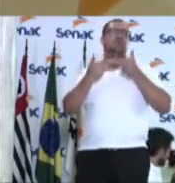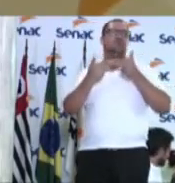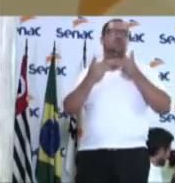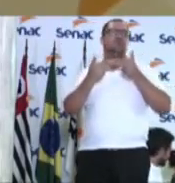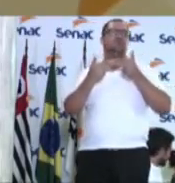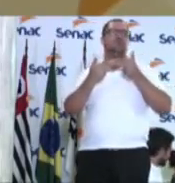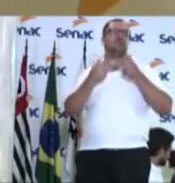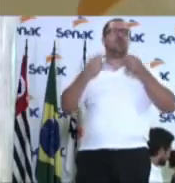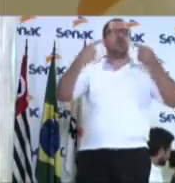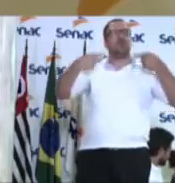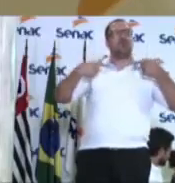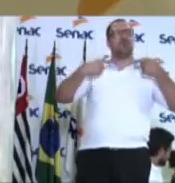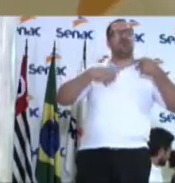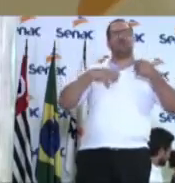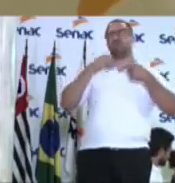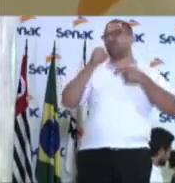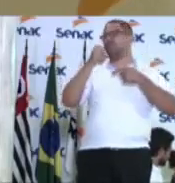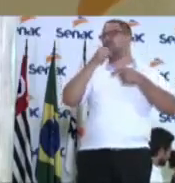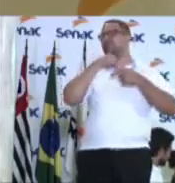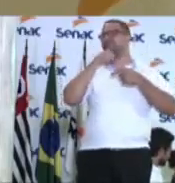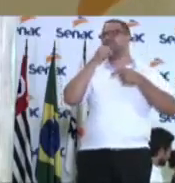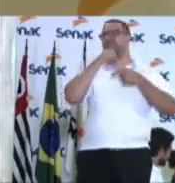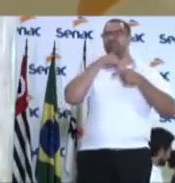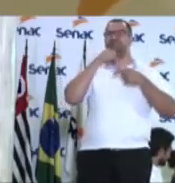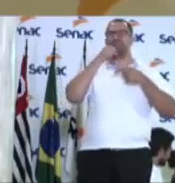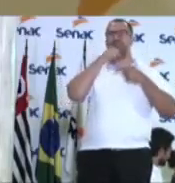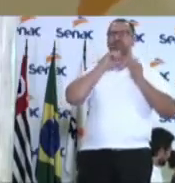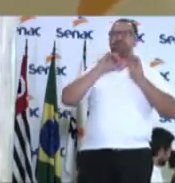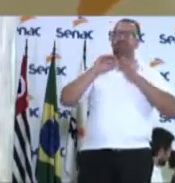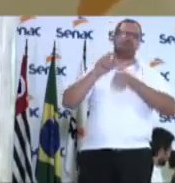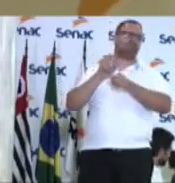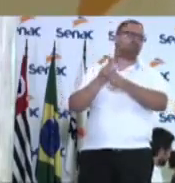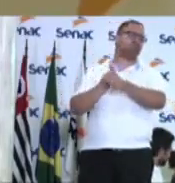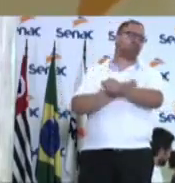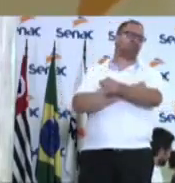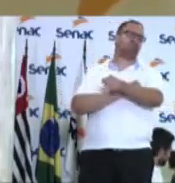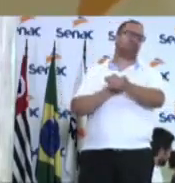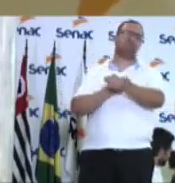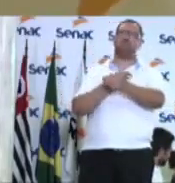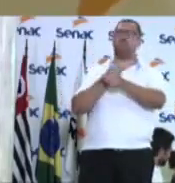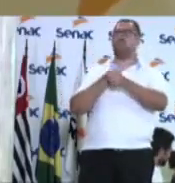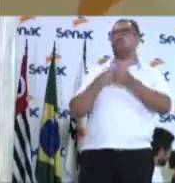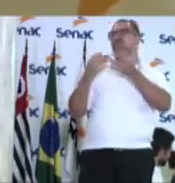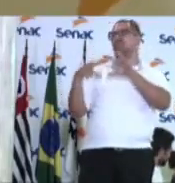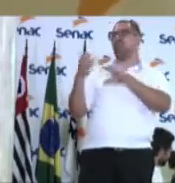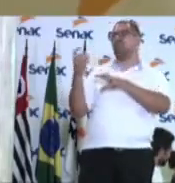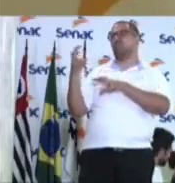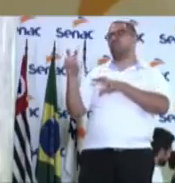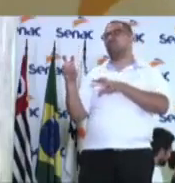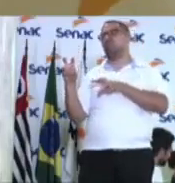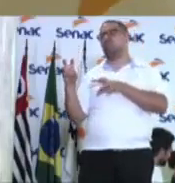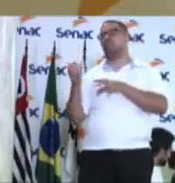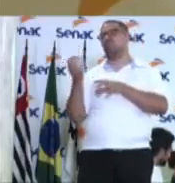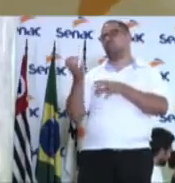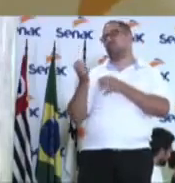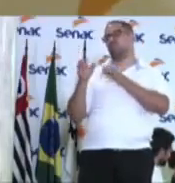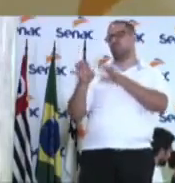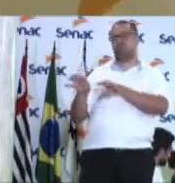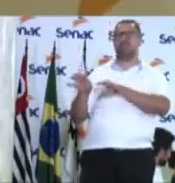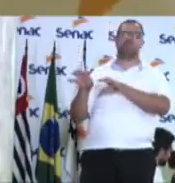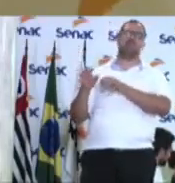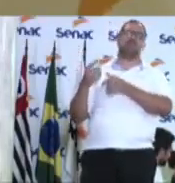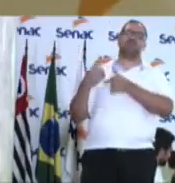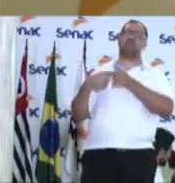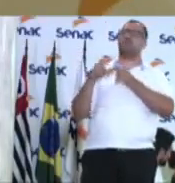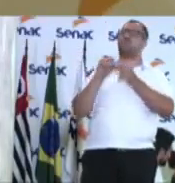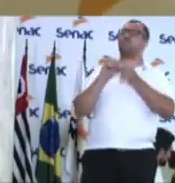assim, pô, esse velho caquético, ele ri de nervoso, ele fala, cara, eu tô há 15 anos sem beber e os caras estão torcendo que eu morra. E ele fala assim, mas eu